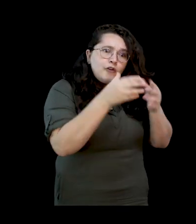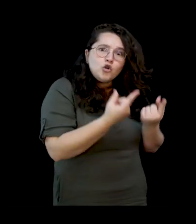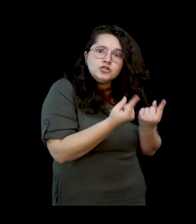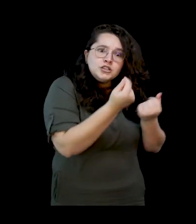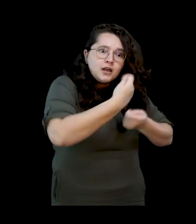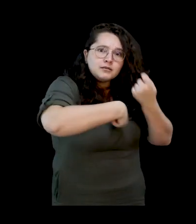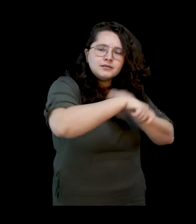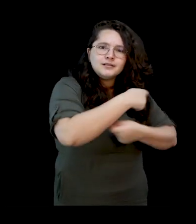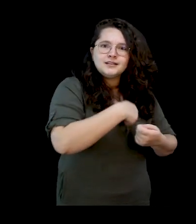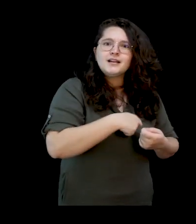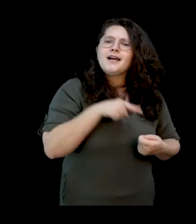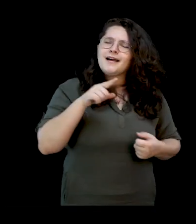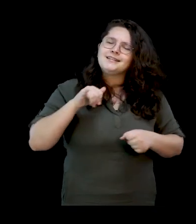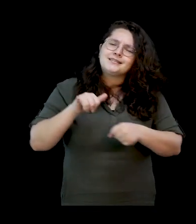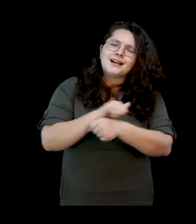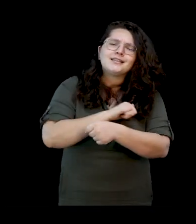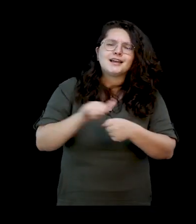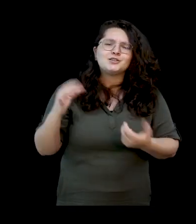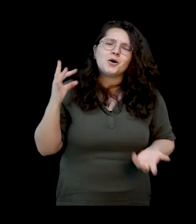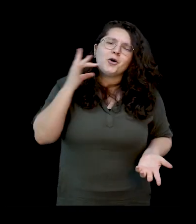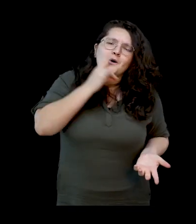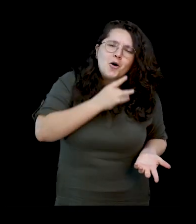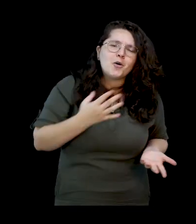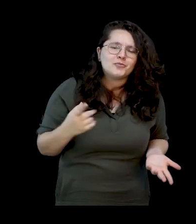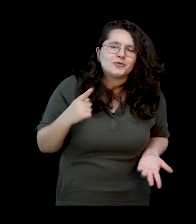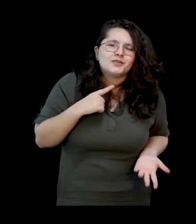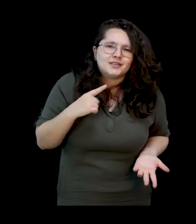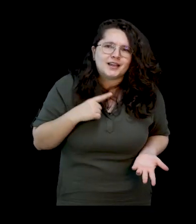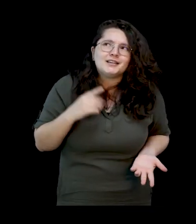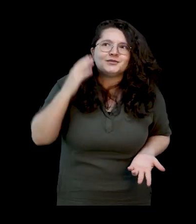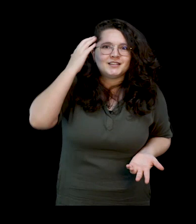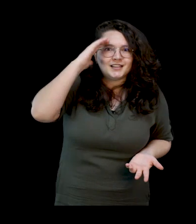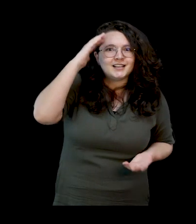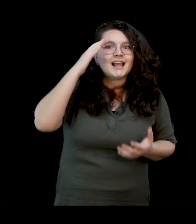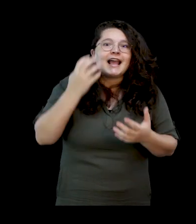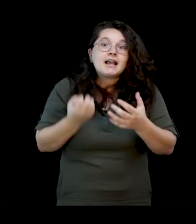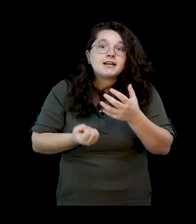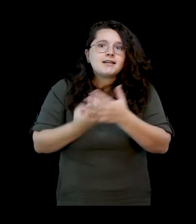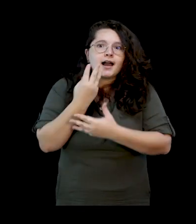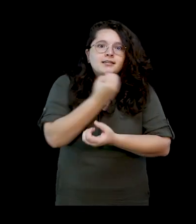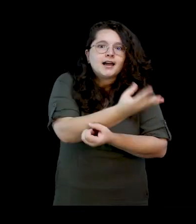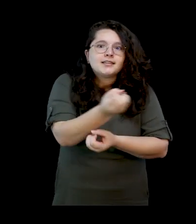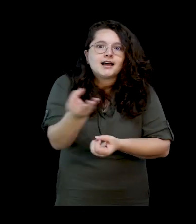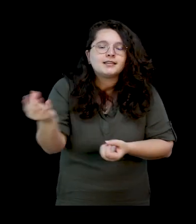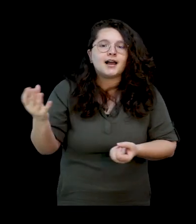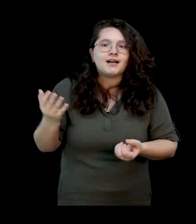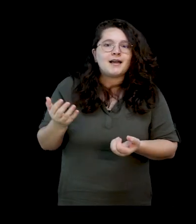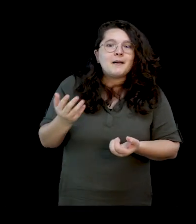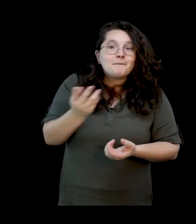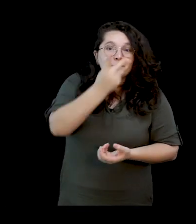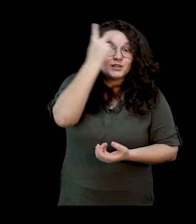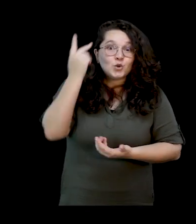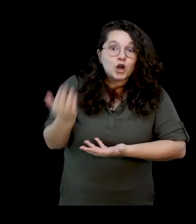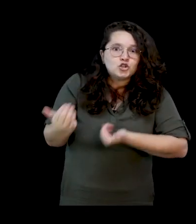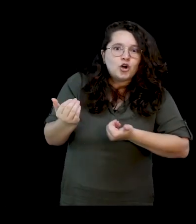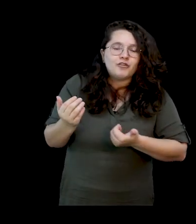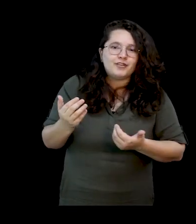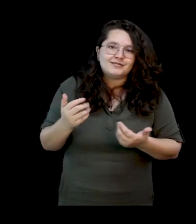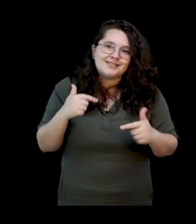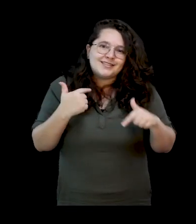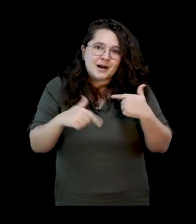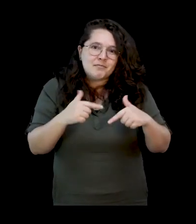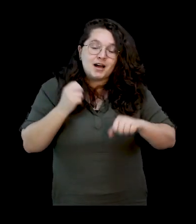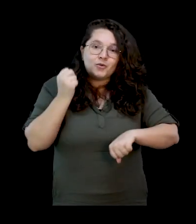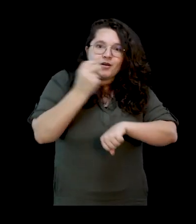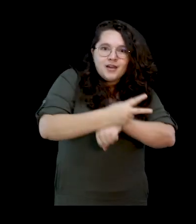criativa. Isto é um lance estratégico dos estados, eu posso entender isso, para criar empregos, para dar empregos aos